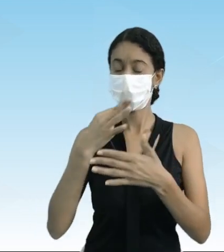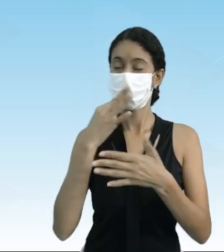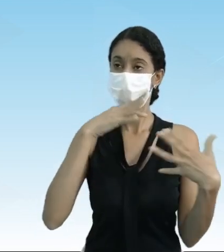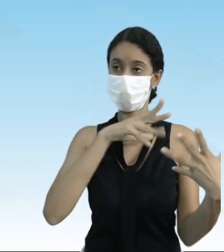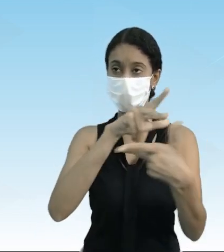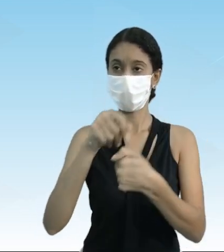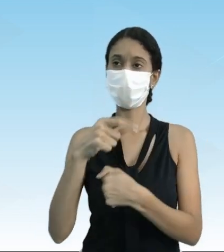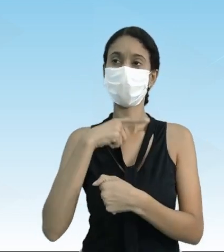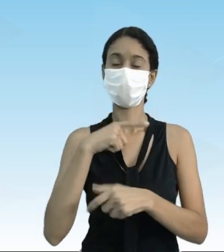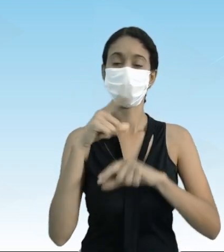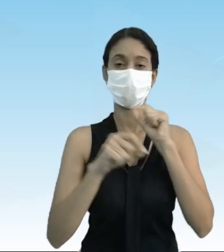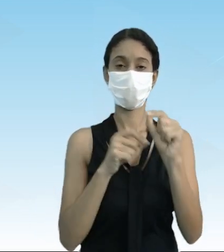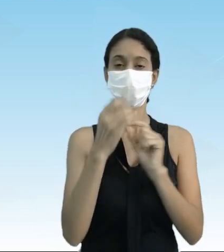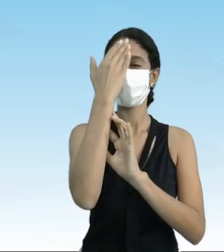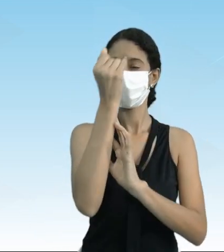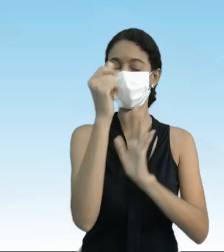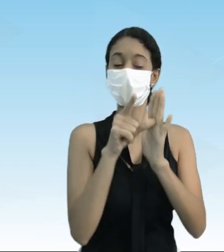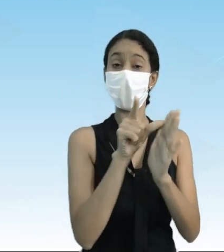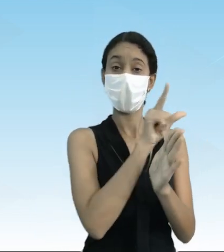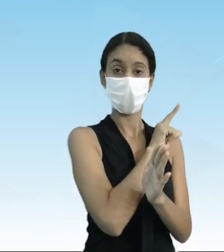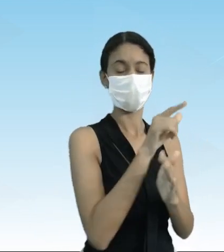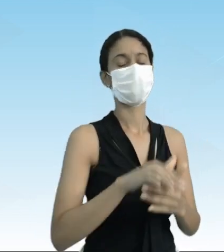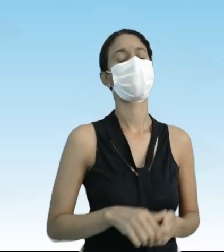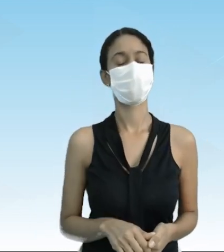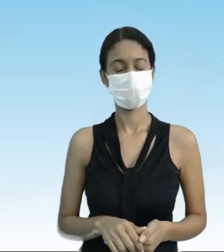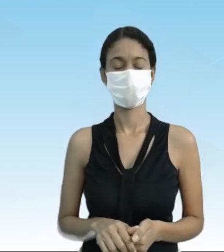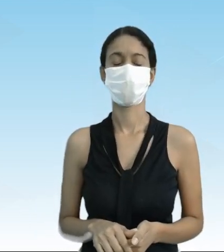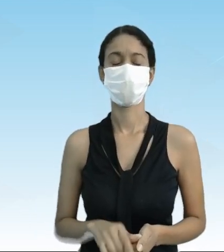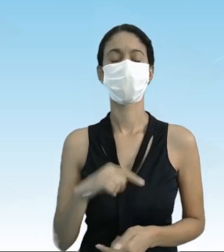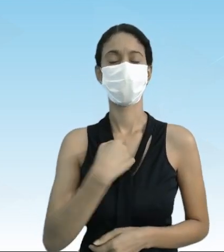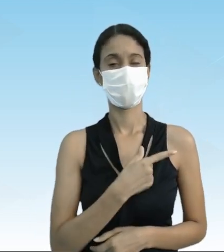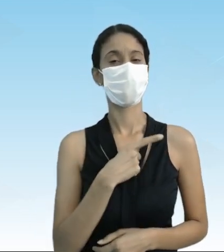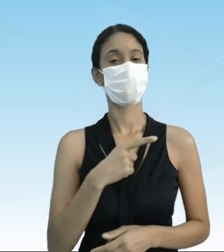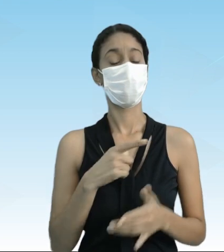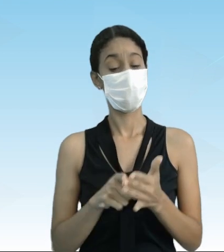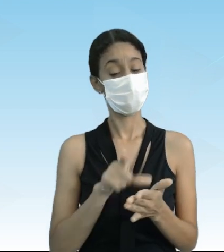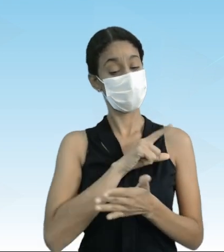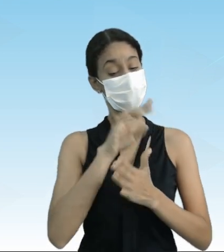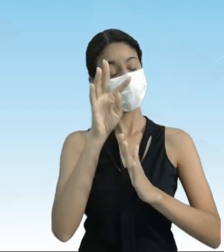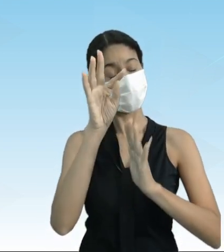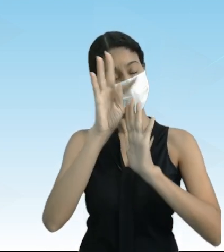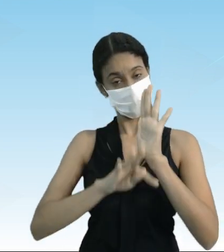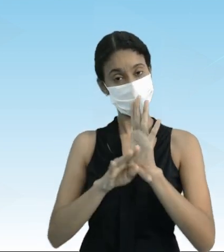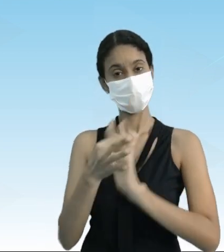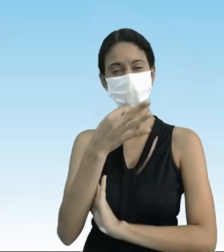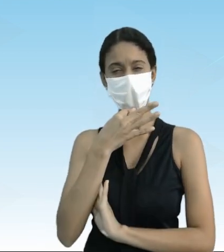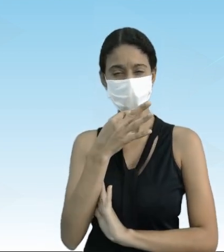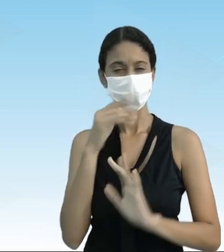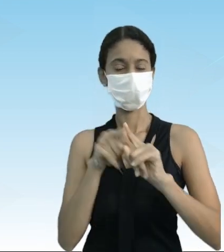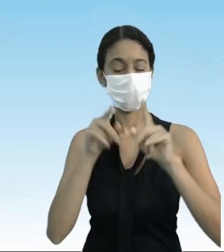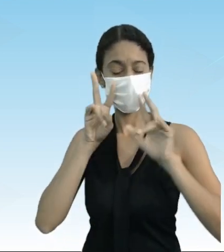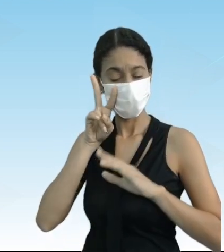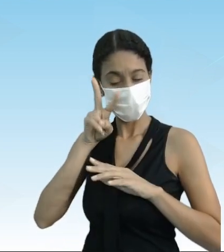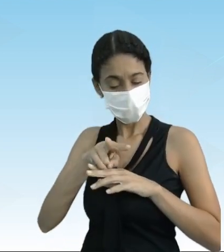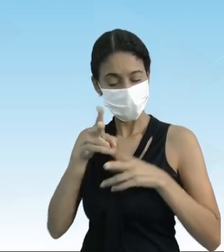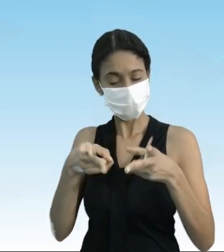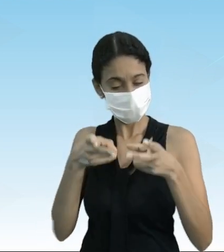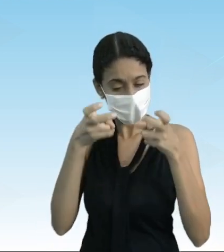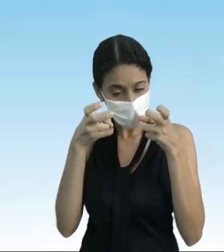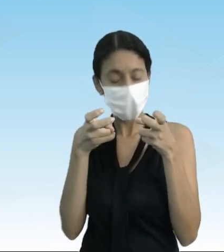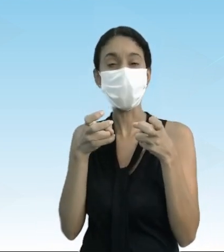intertextualidade. A intertextualidade é justamente quando um texto cita outro texto. Também ele pode